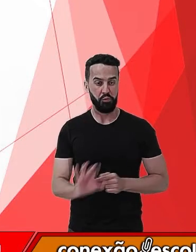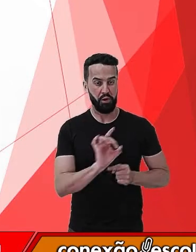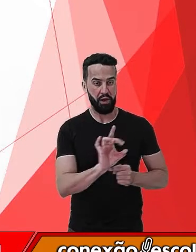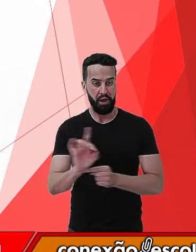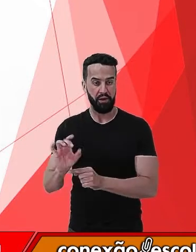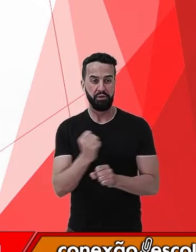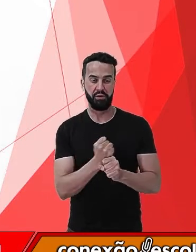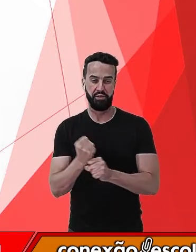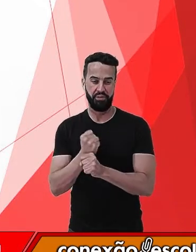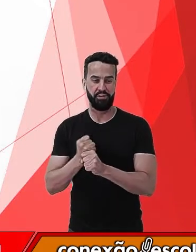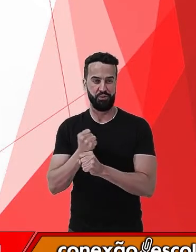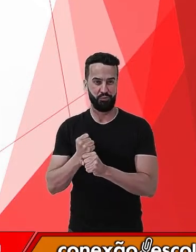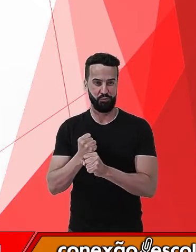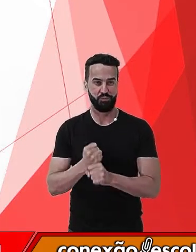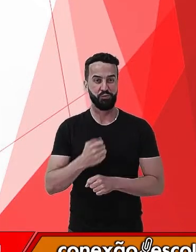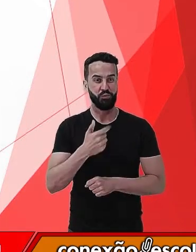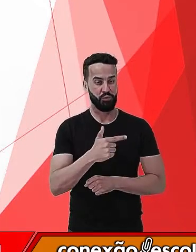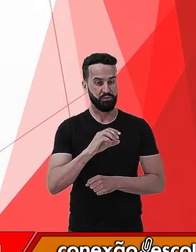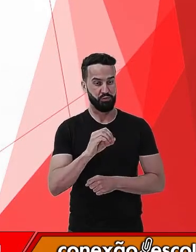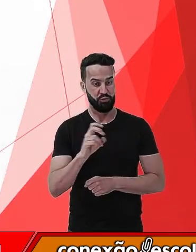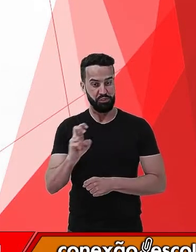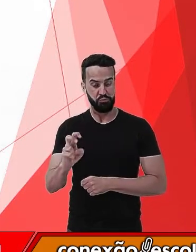entanto, é apenas a partir de